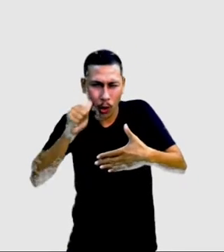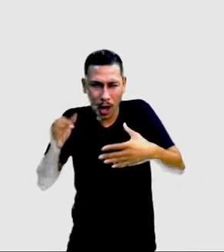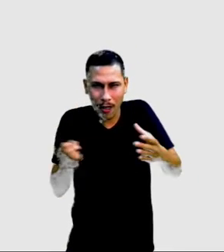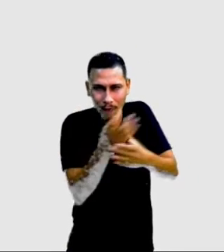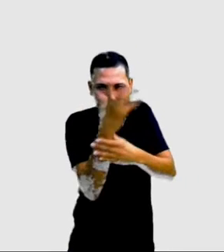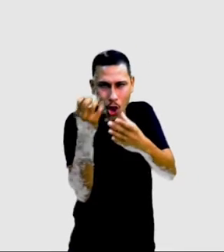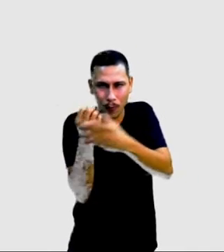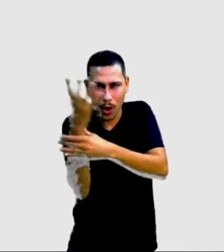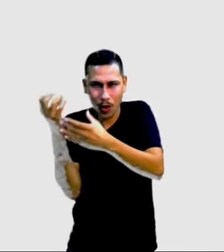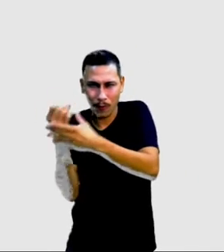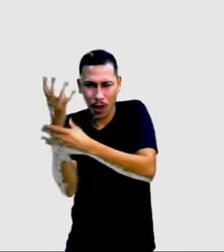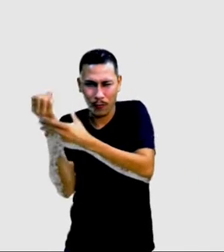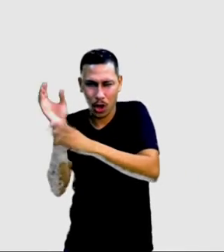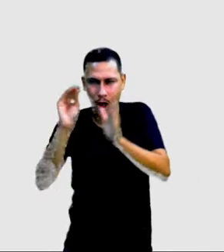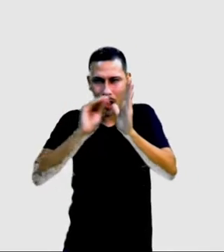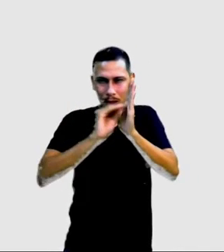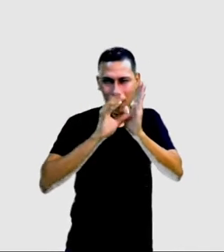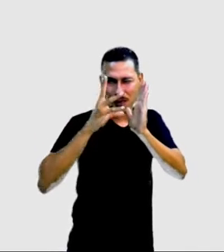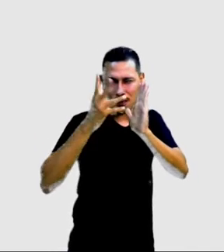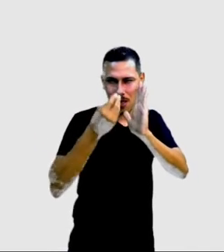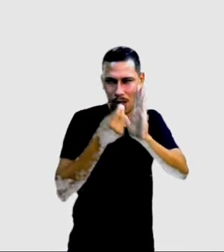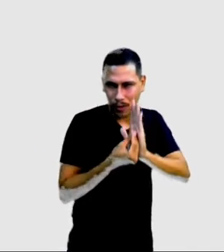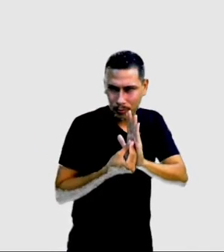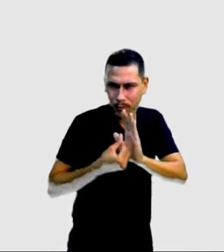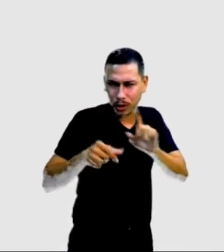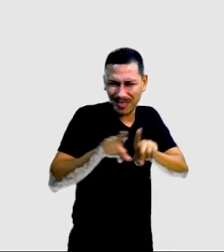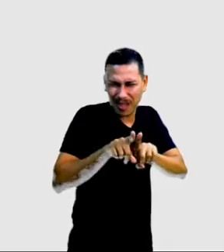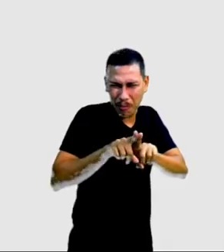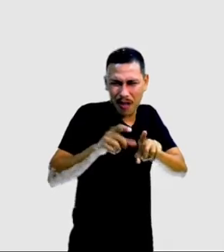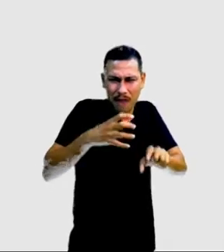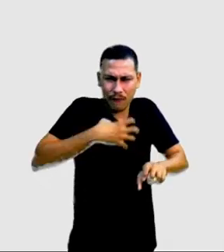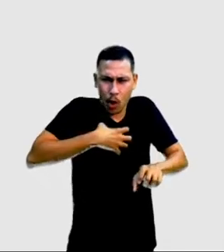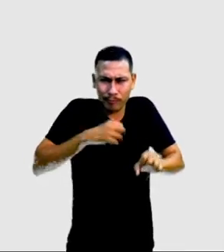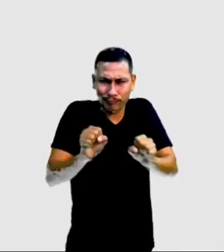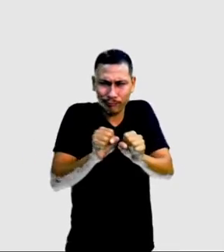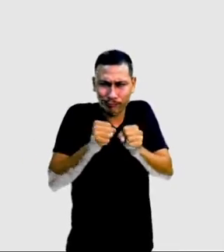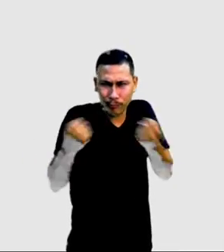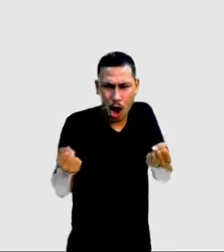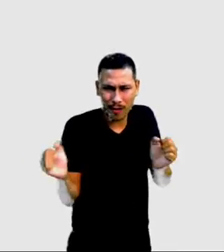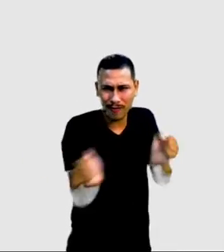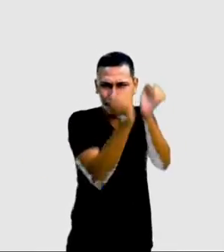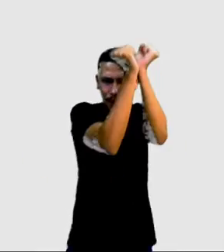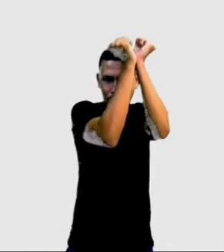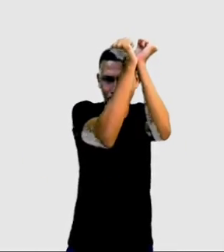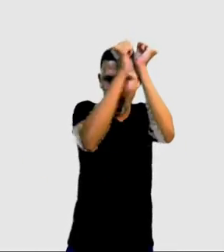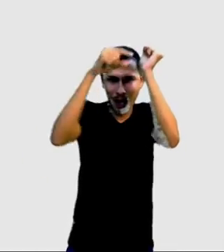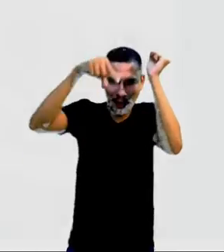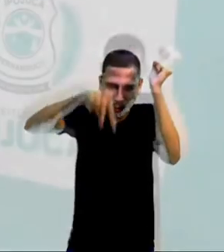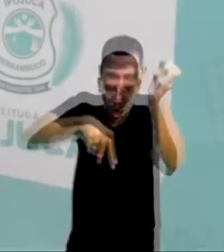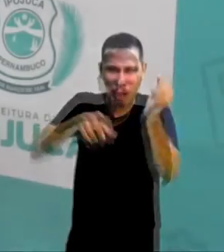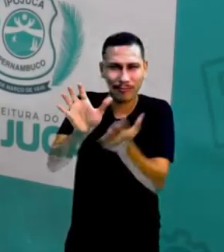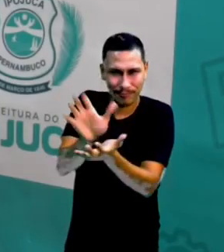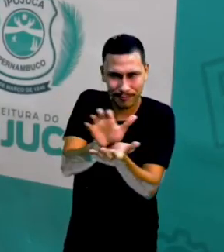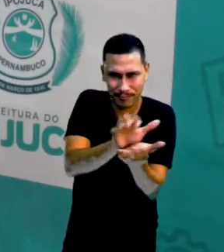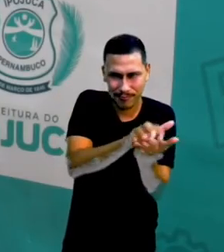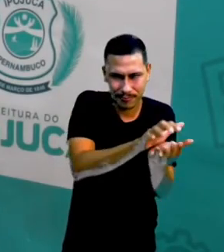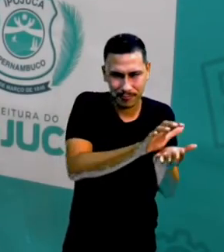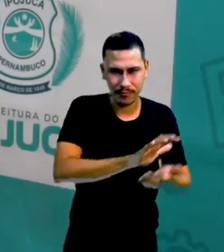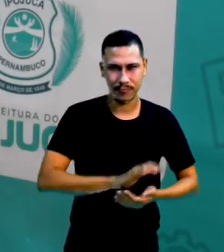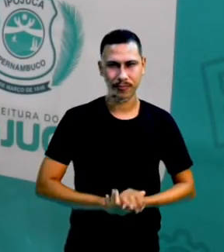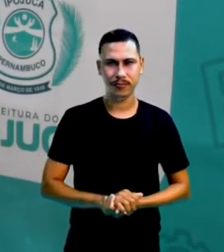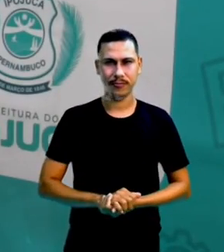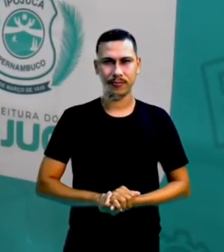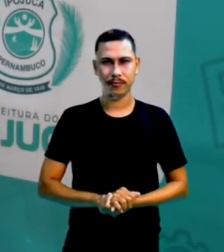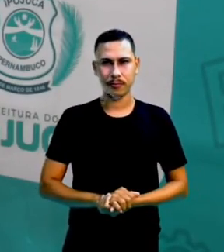e outras formas de resistência à escravidão, notadamente no estado de Pernambuco. Olhando